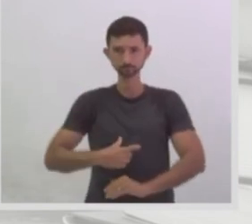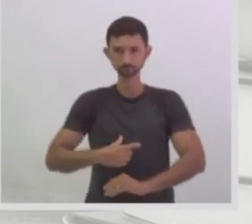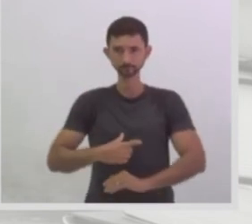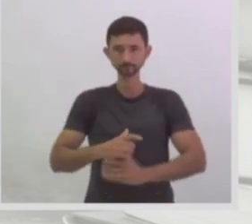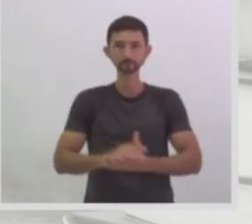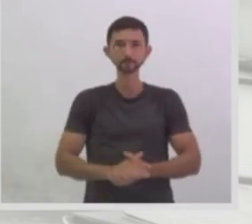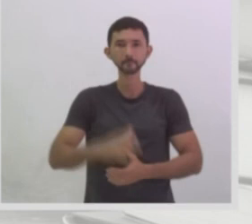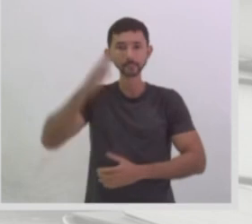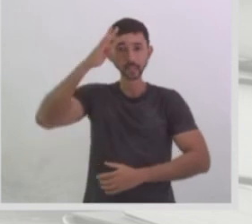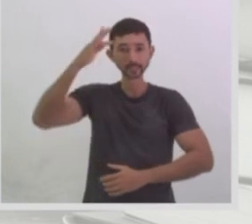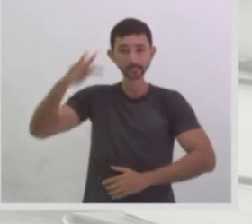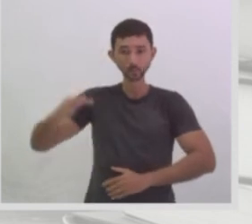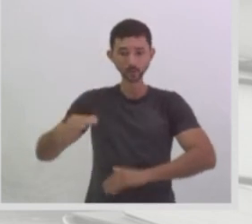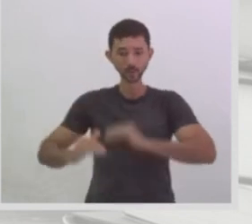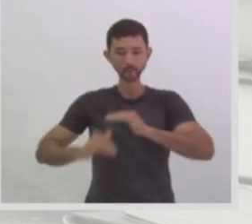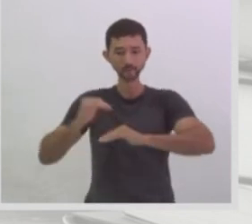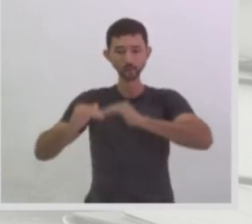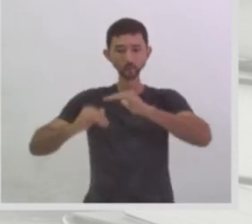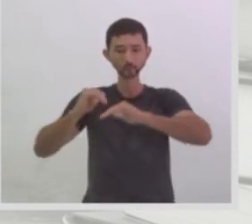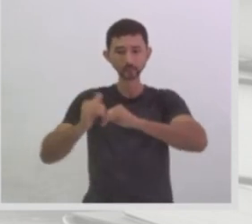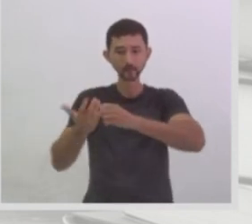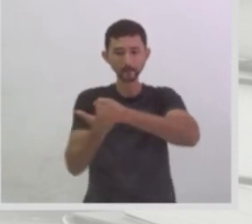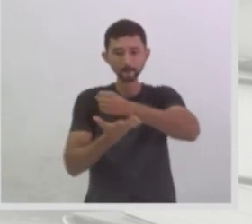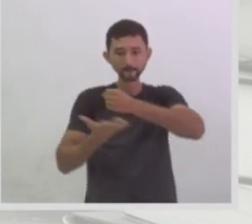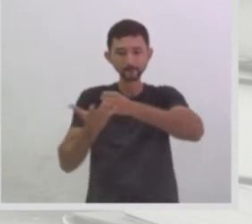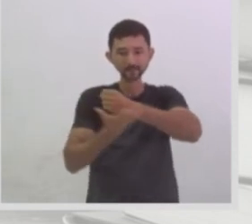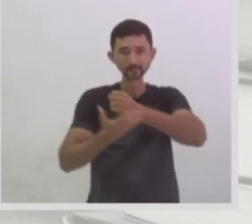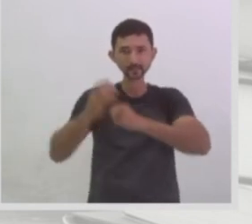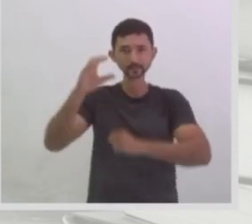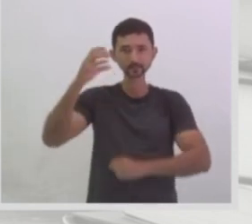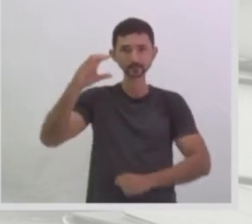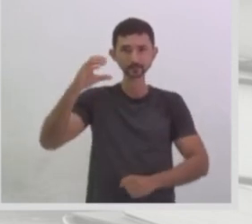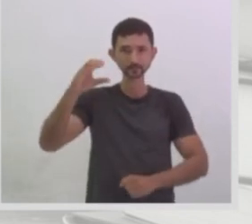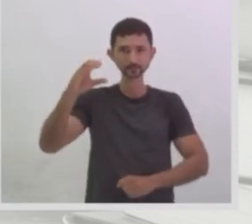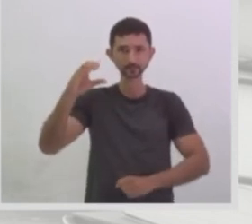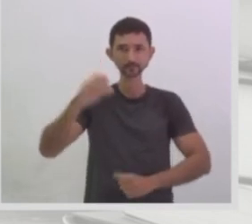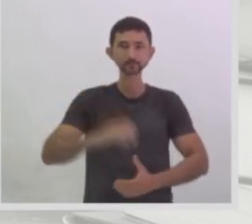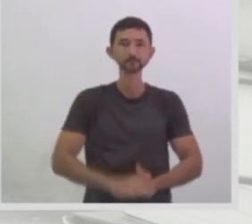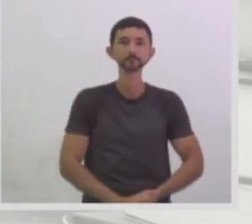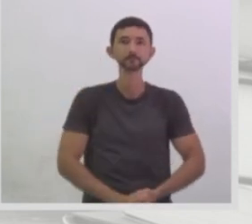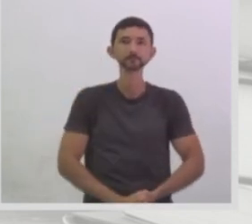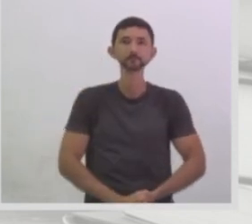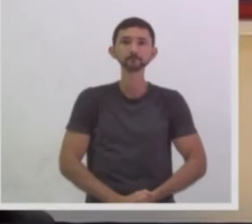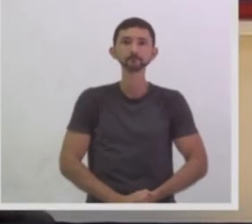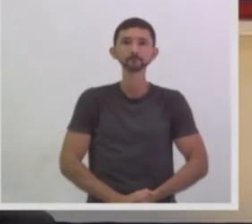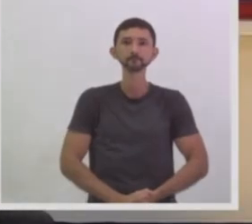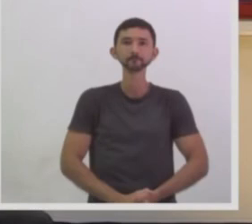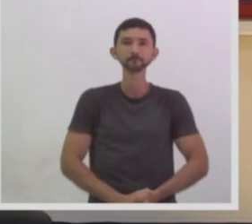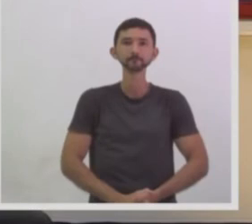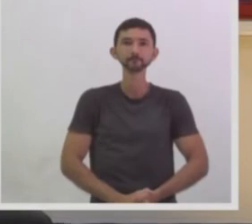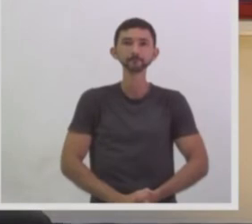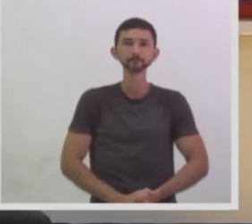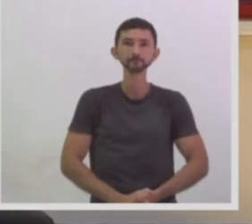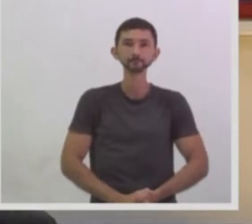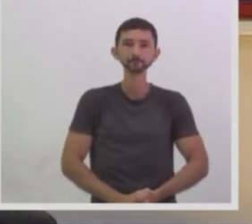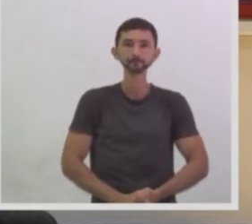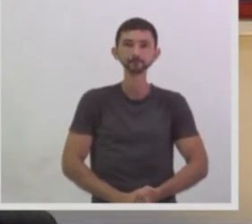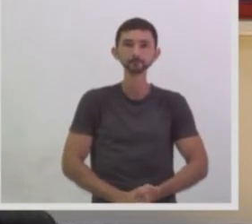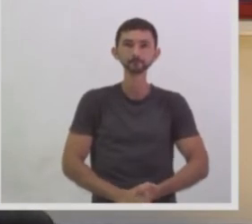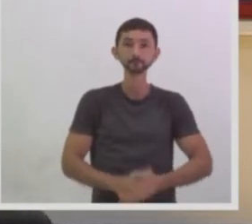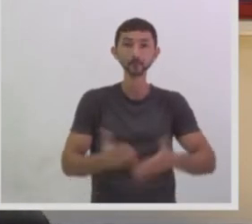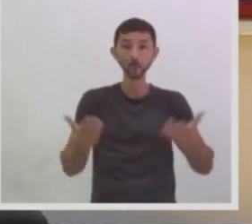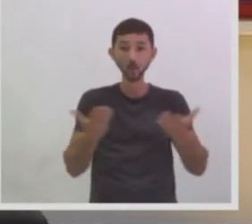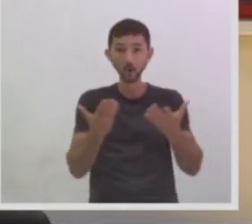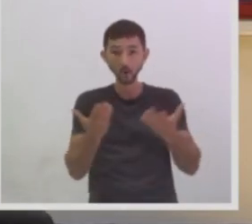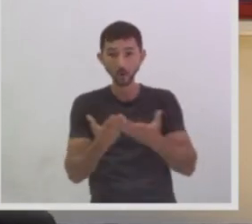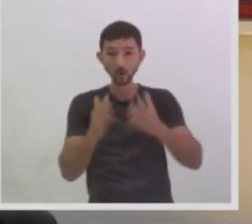evolução, como nós já dissemos, ela é baseada na ciência. E agora, em que nós encerramos